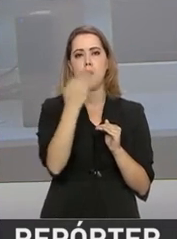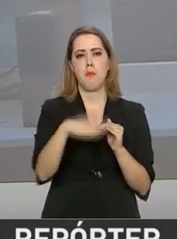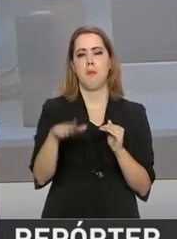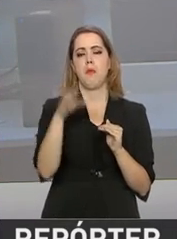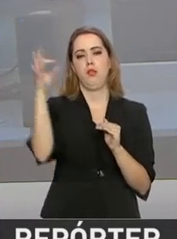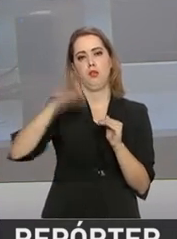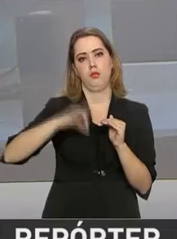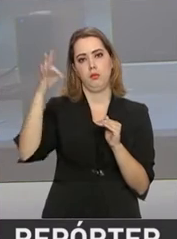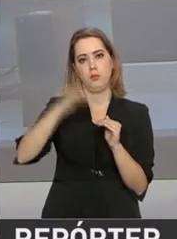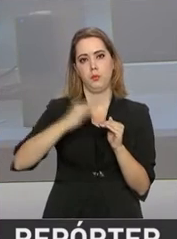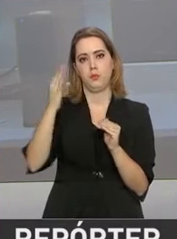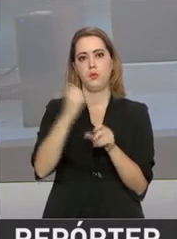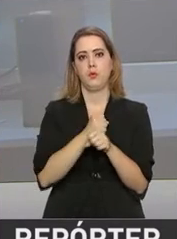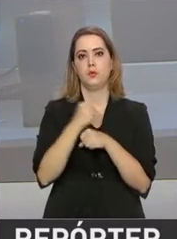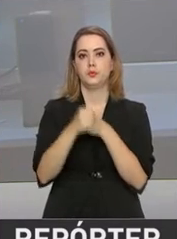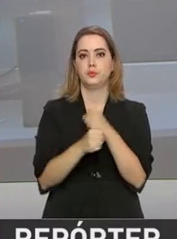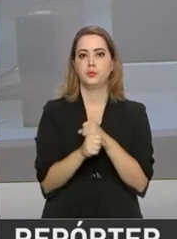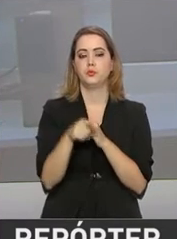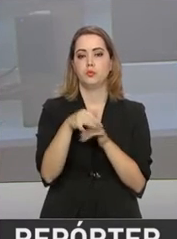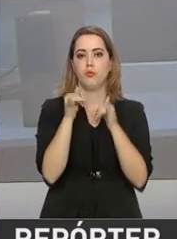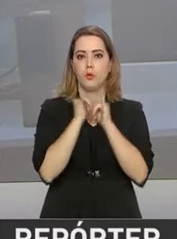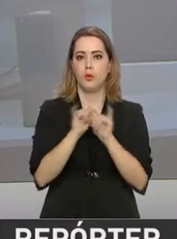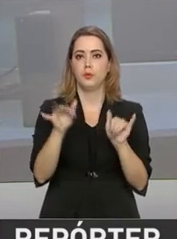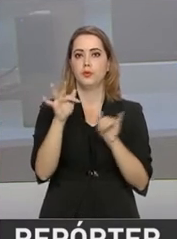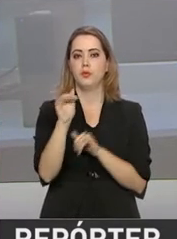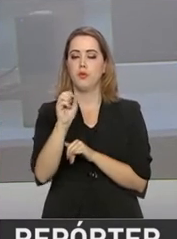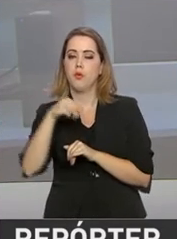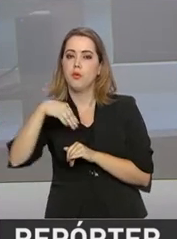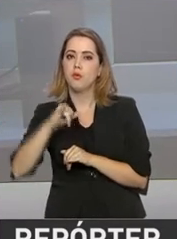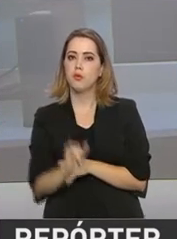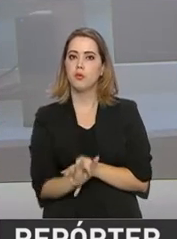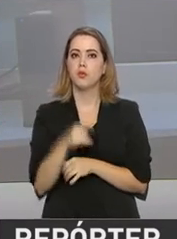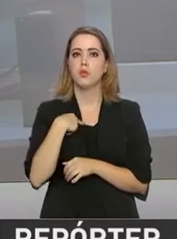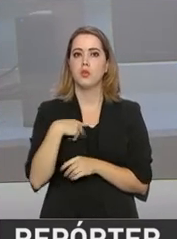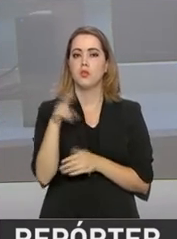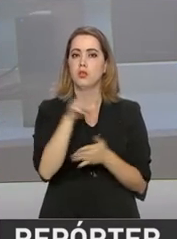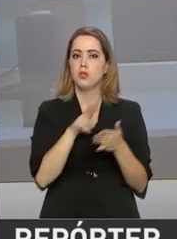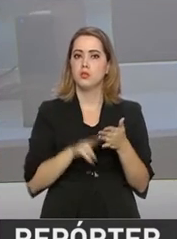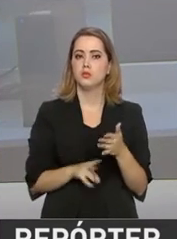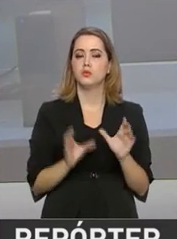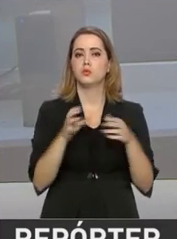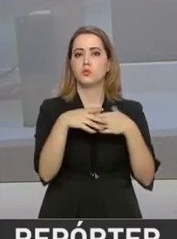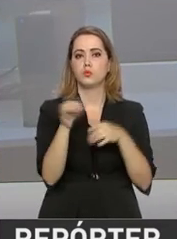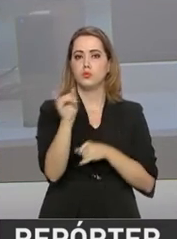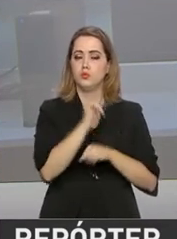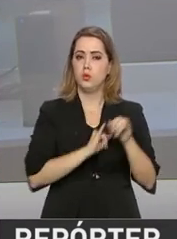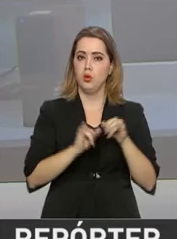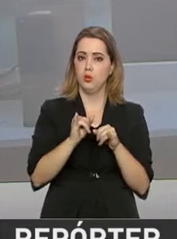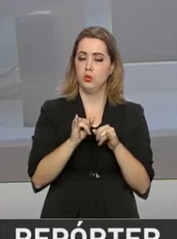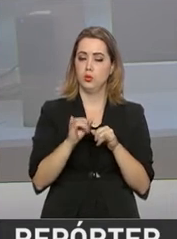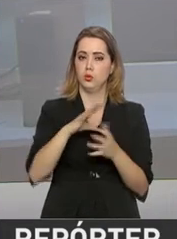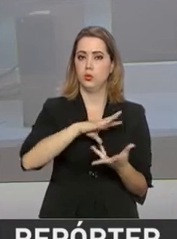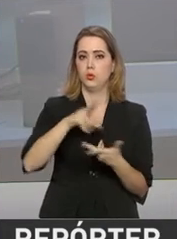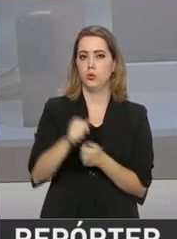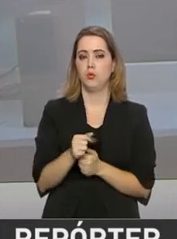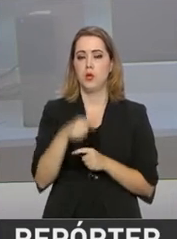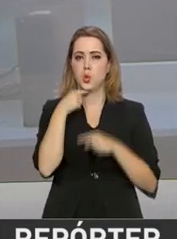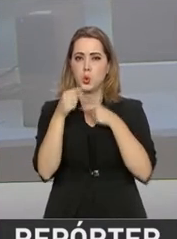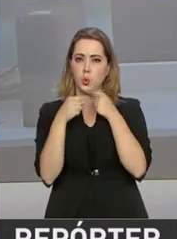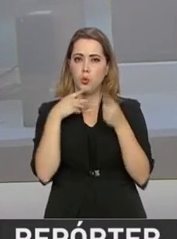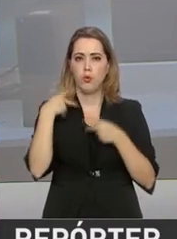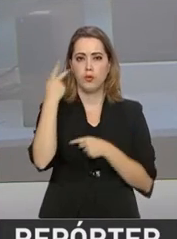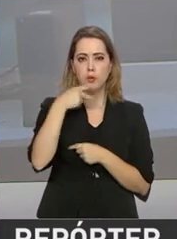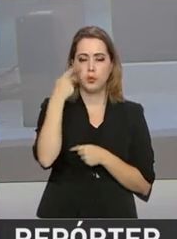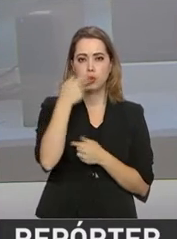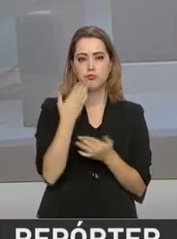que vem segundo relatório divulgado pelo fmi na avaliação do organismo internacional a incerteza política perdeu força no brasil